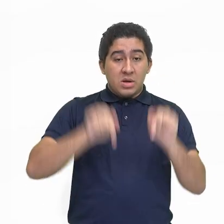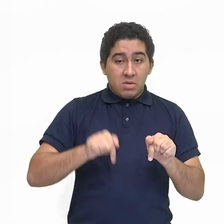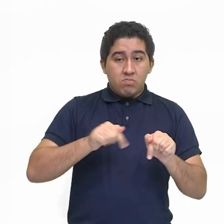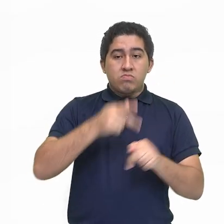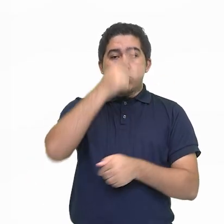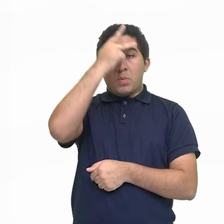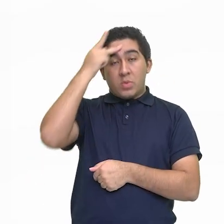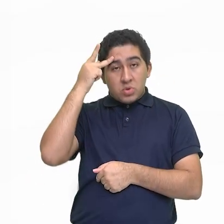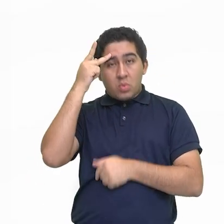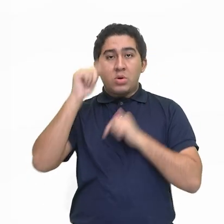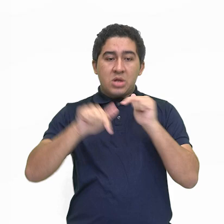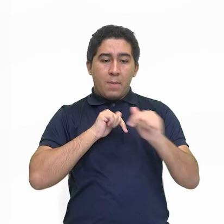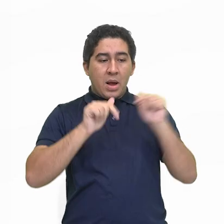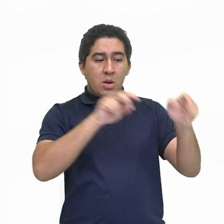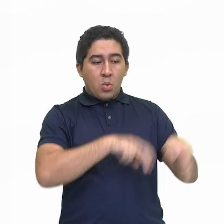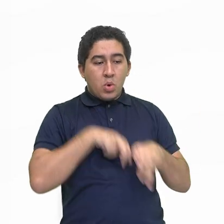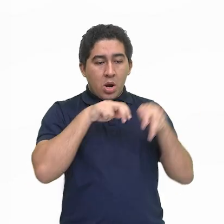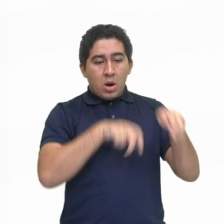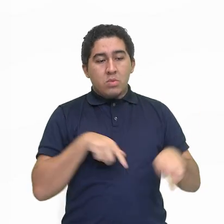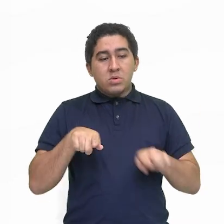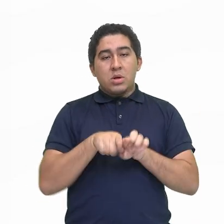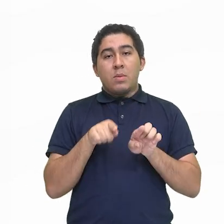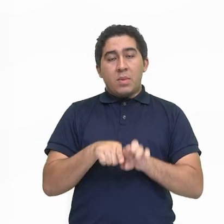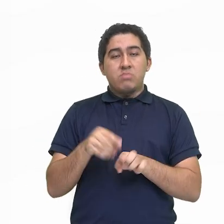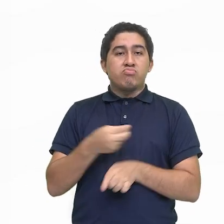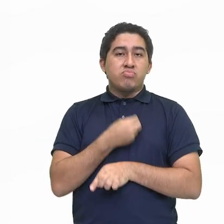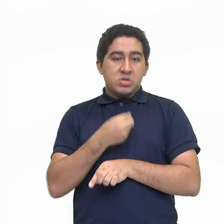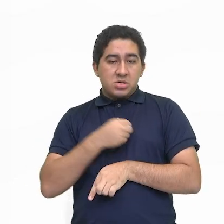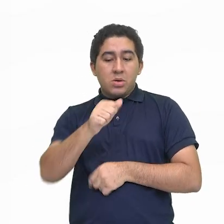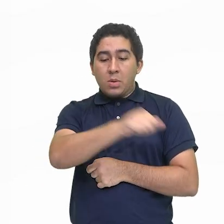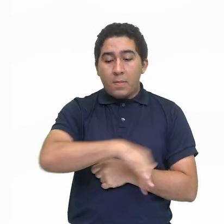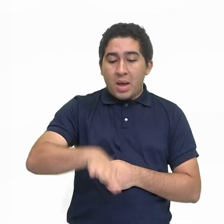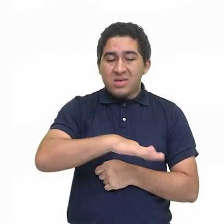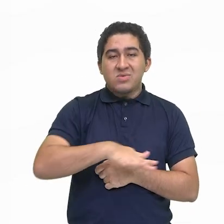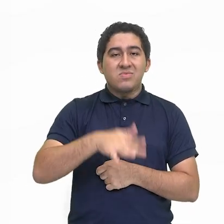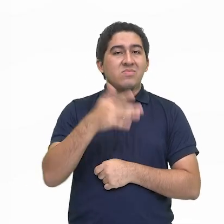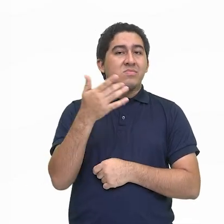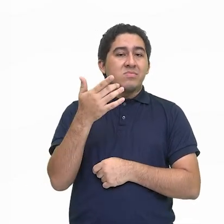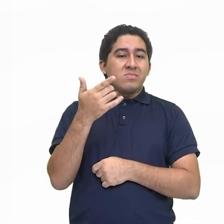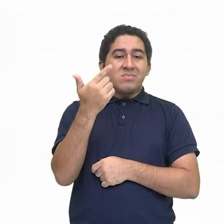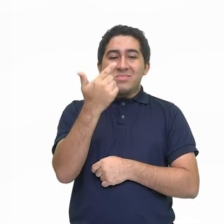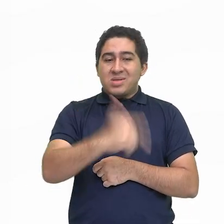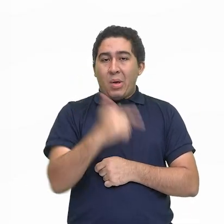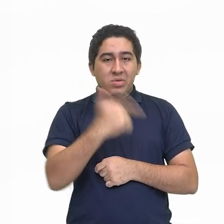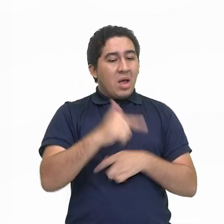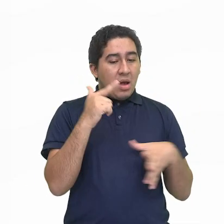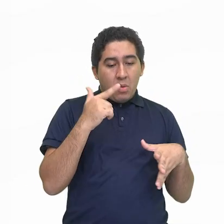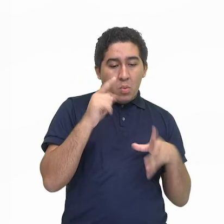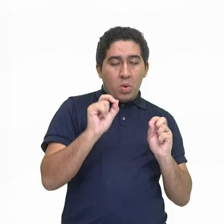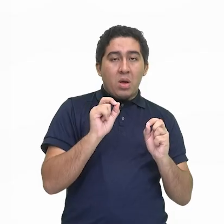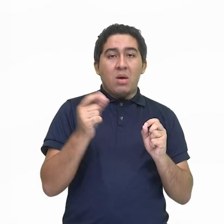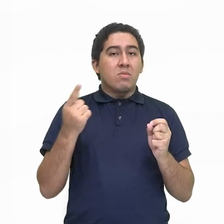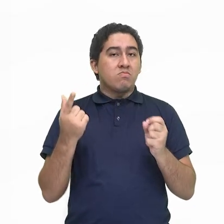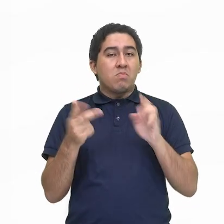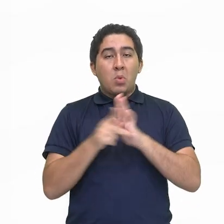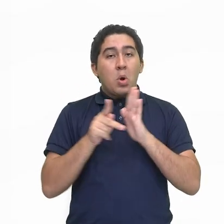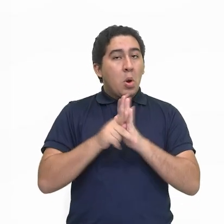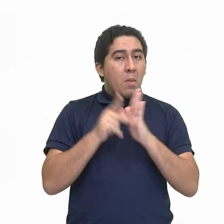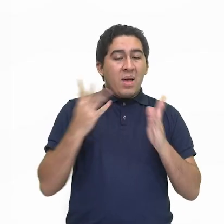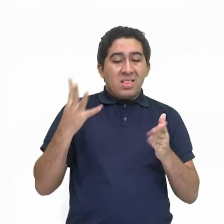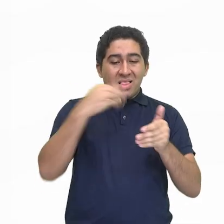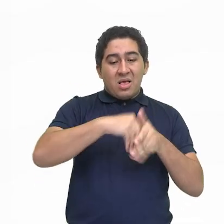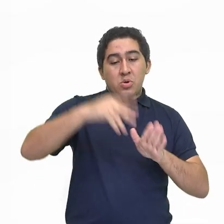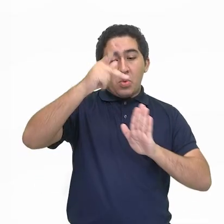pessoa, o trabalhador rural, o morador de várzea e terra firme, ele não foi contemplado, ele nunca era contemplado nesse projeto, até